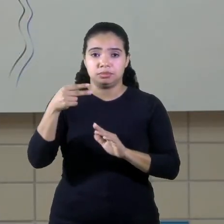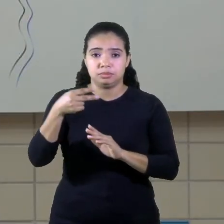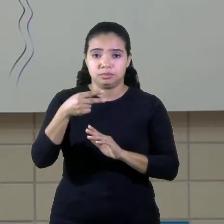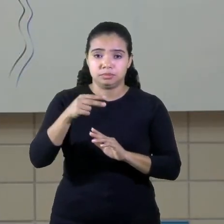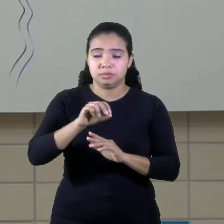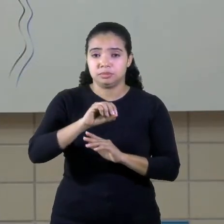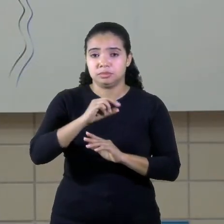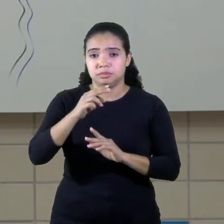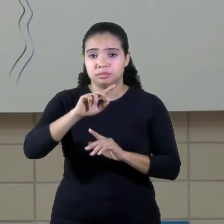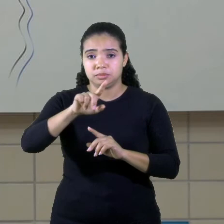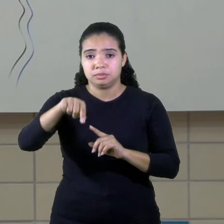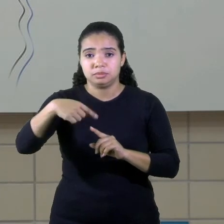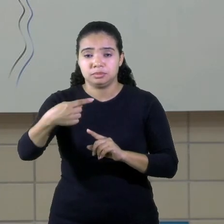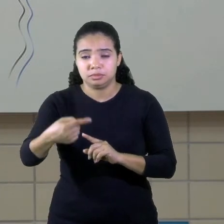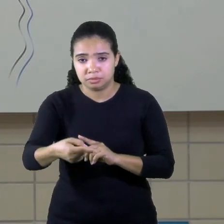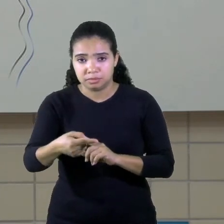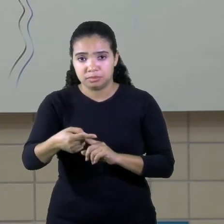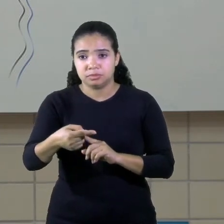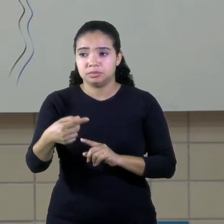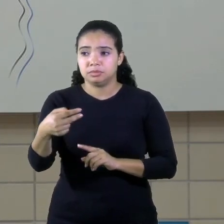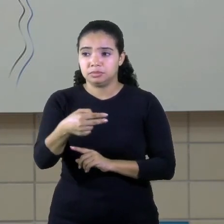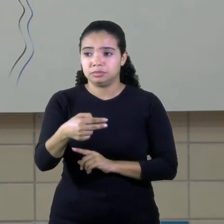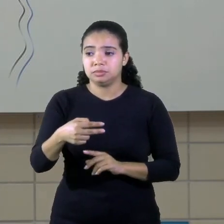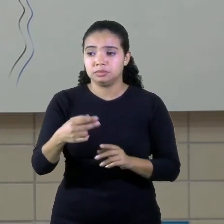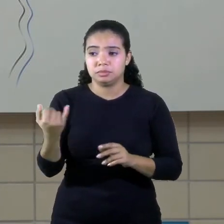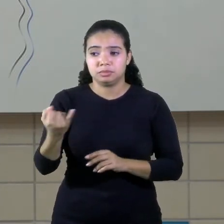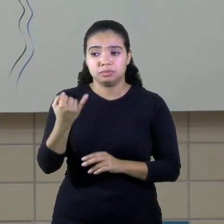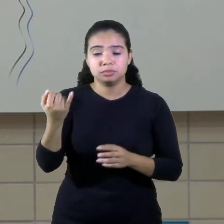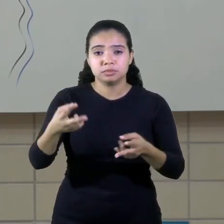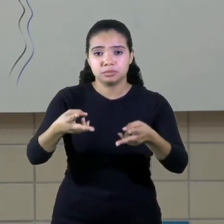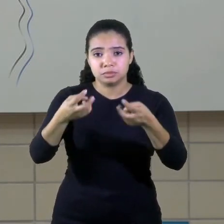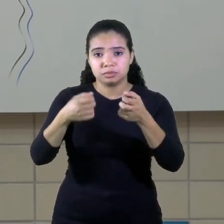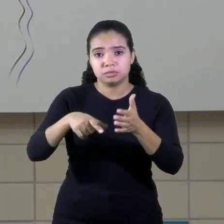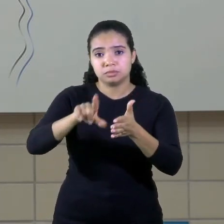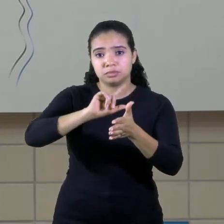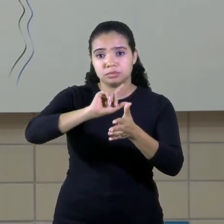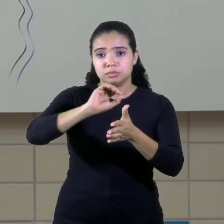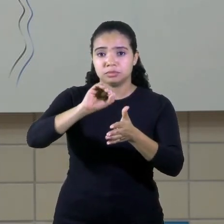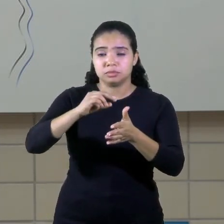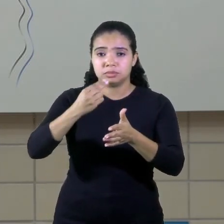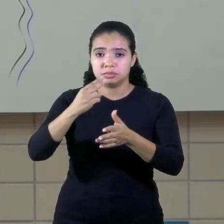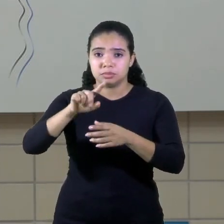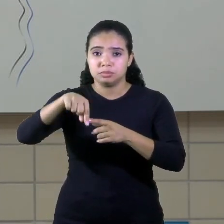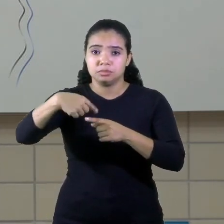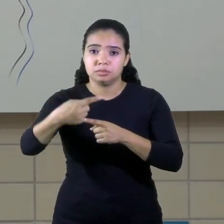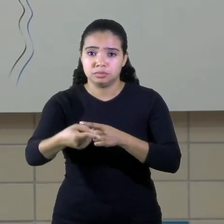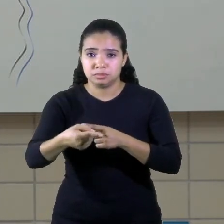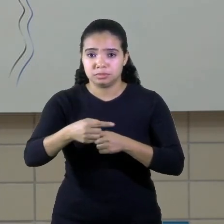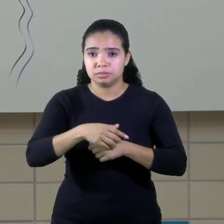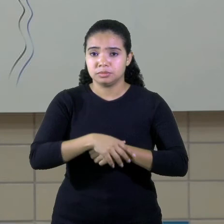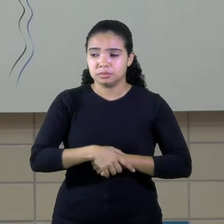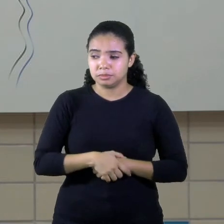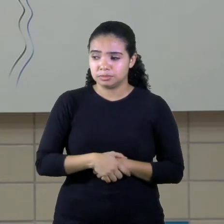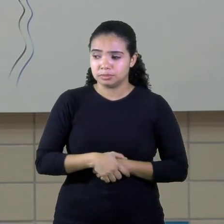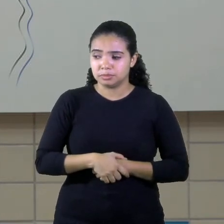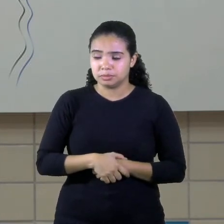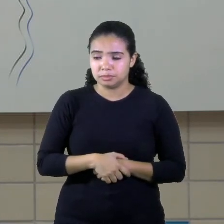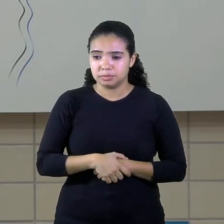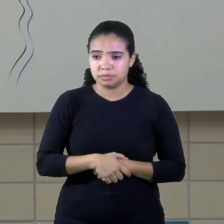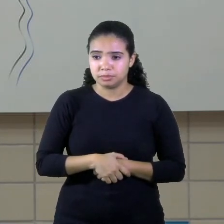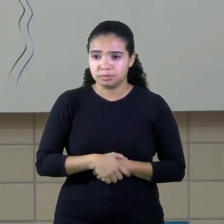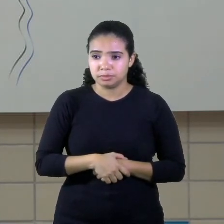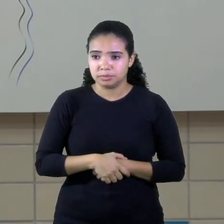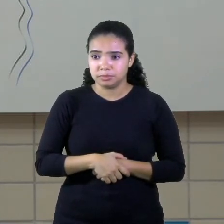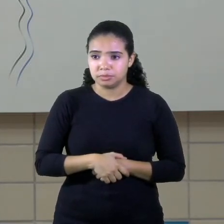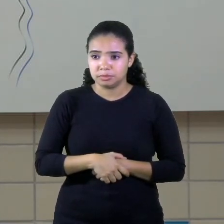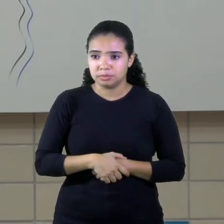depois do sinal de igual. E é importante você perceber que você pode deixar ou antes ou depois. O mais comum é que se traga a letra para antes do